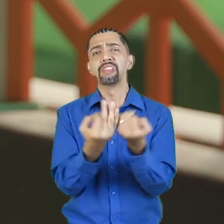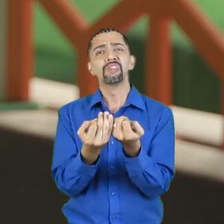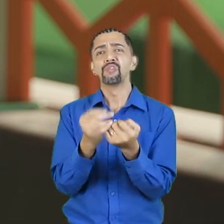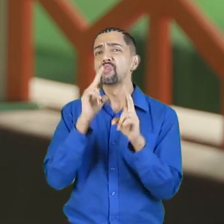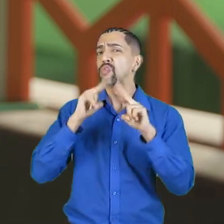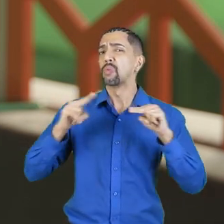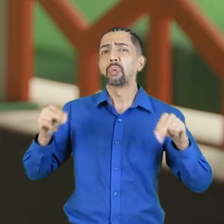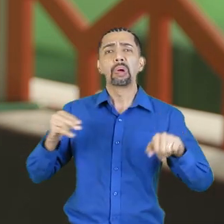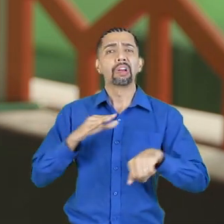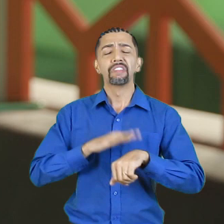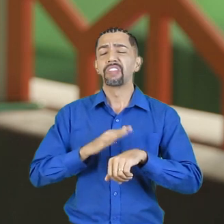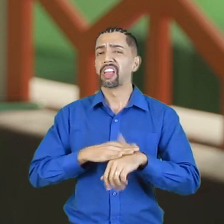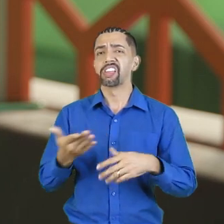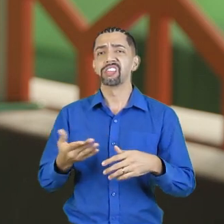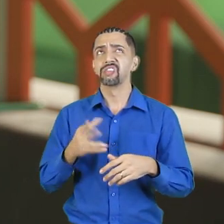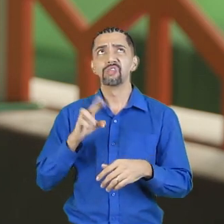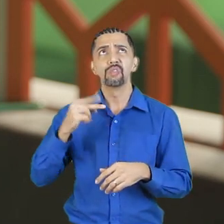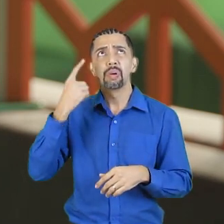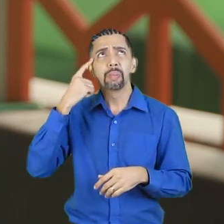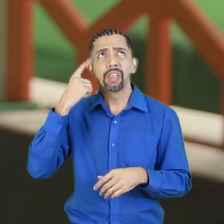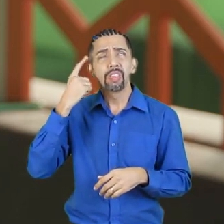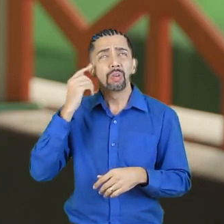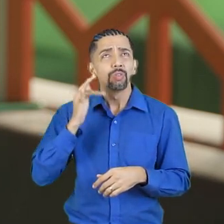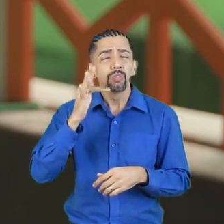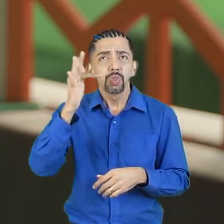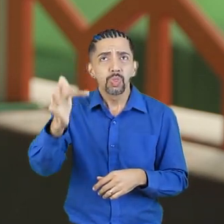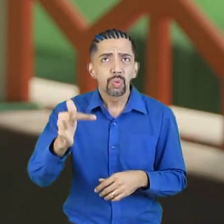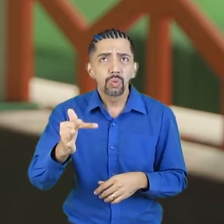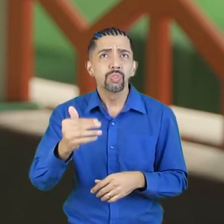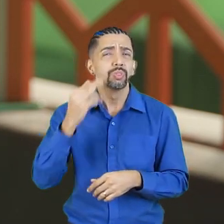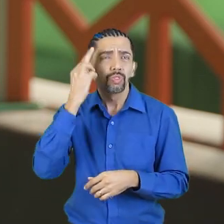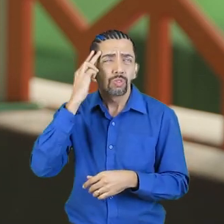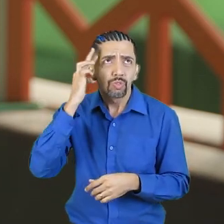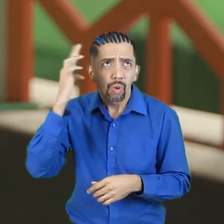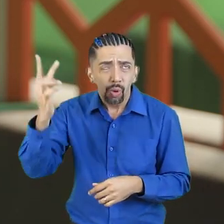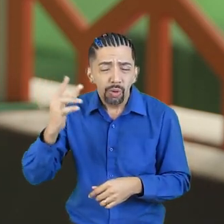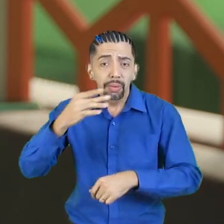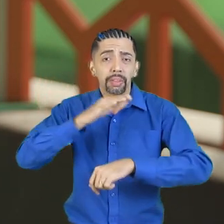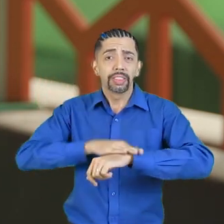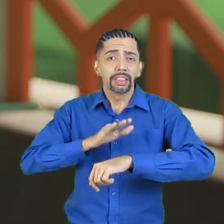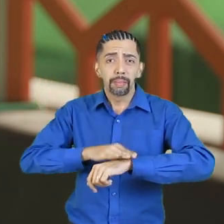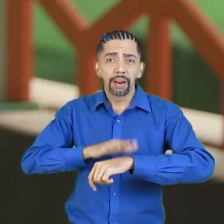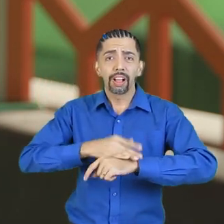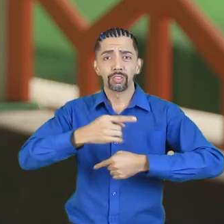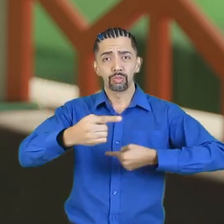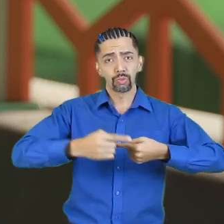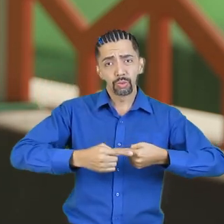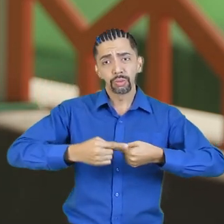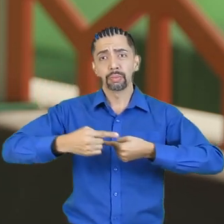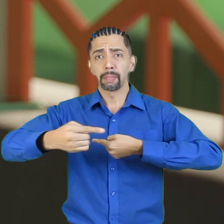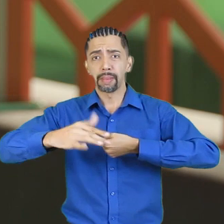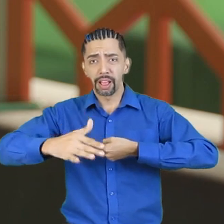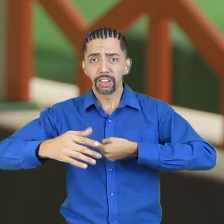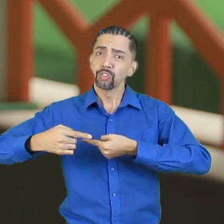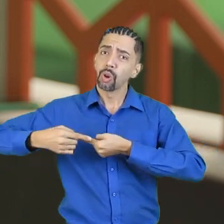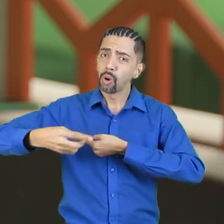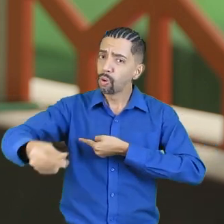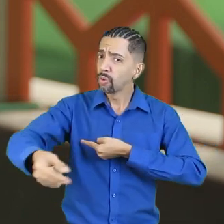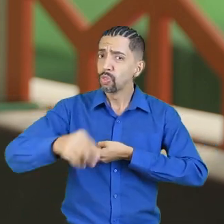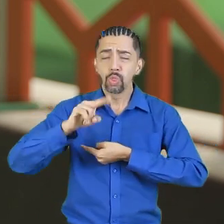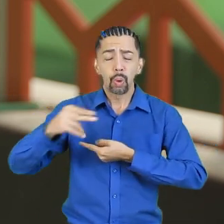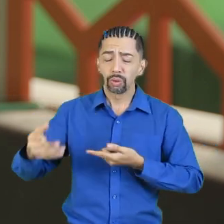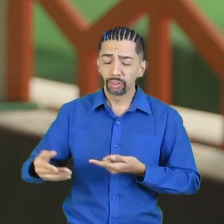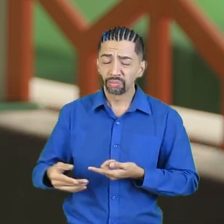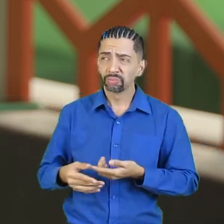queremos hoje, amanhã, depois, curto, médio, longo. Eu preciso falar com todos, mas a criança deve participar?